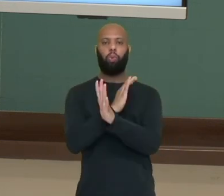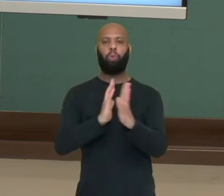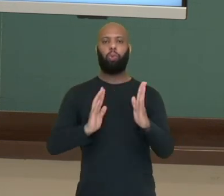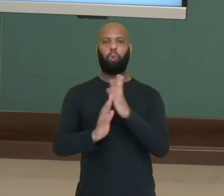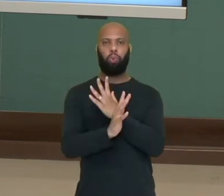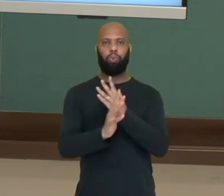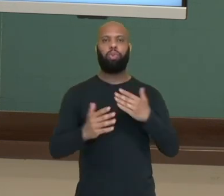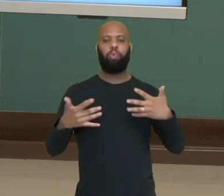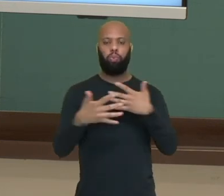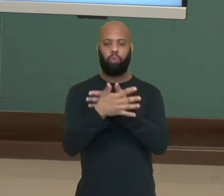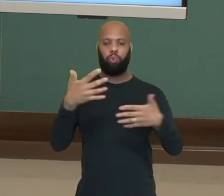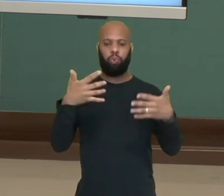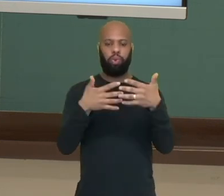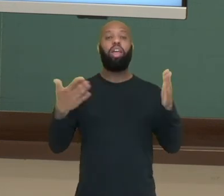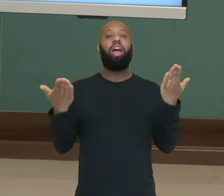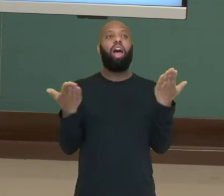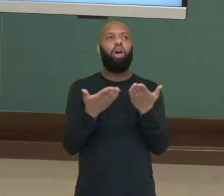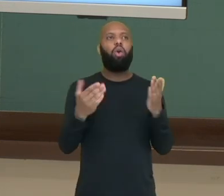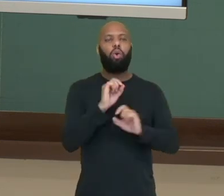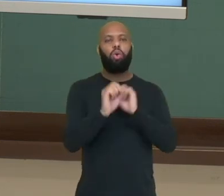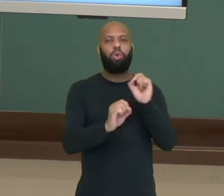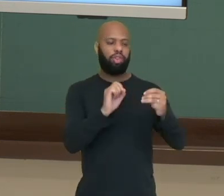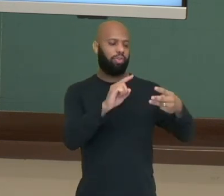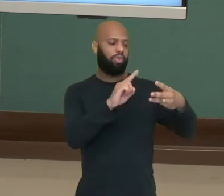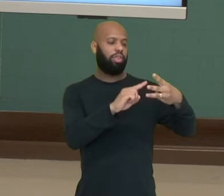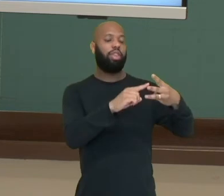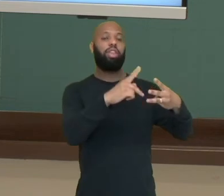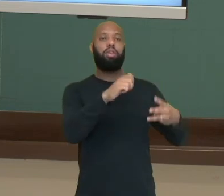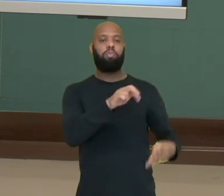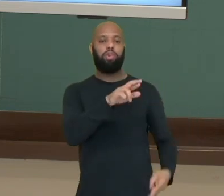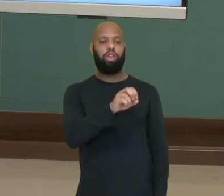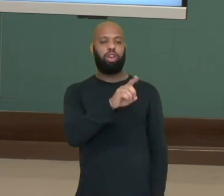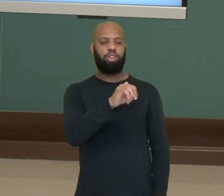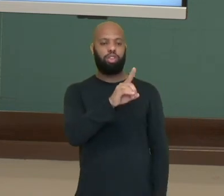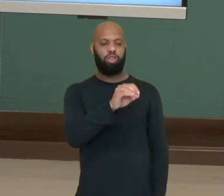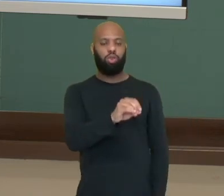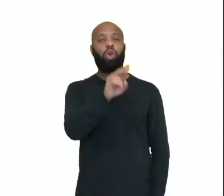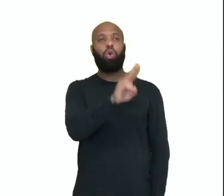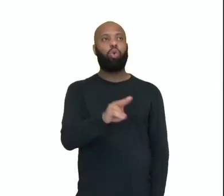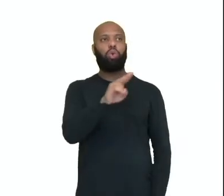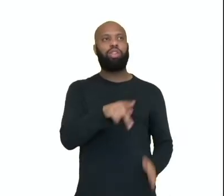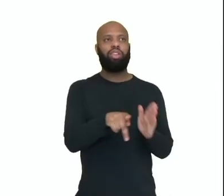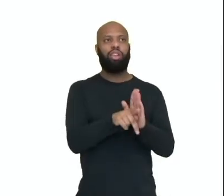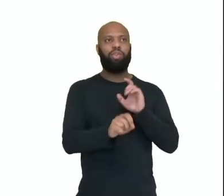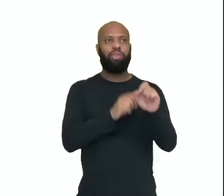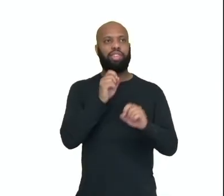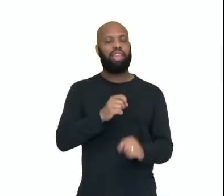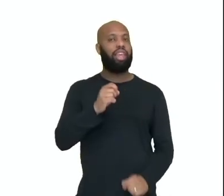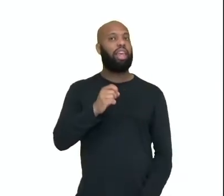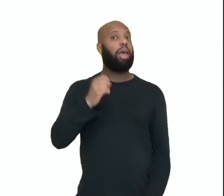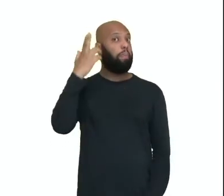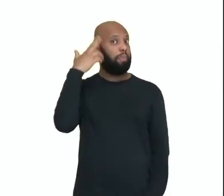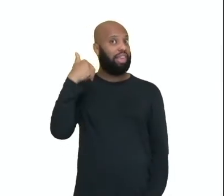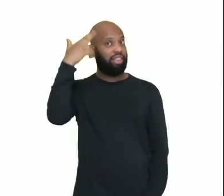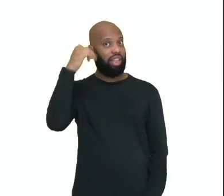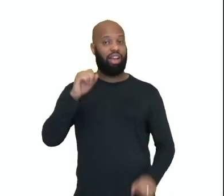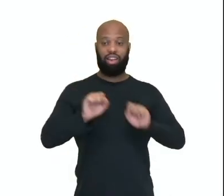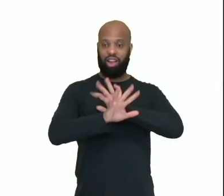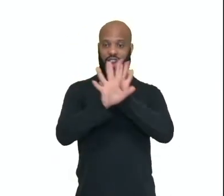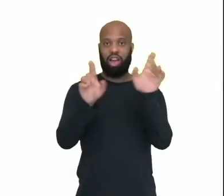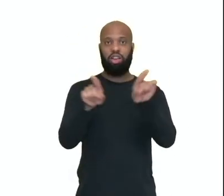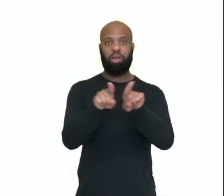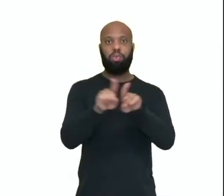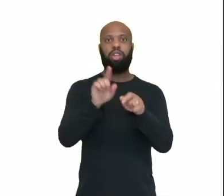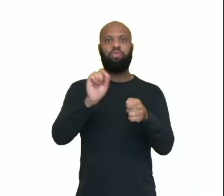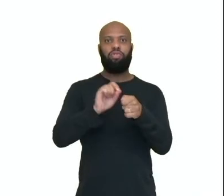Vamos falar um pouquinho dos peróxidos agora. A aplicabilidade vai desde o uso para o clareamento dos cabelos até combustíveis de